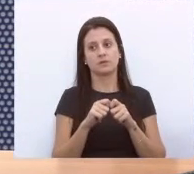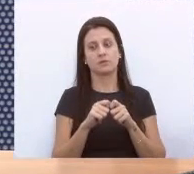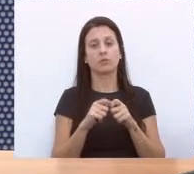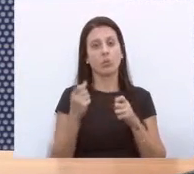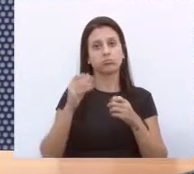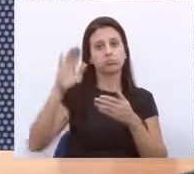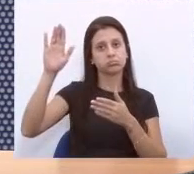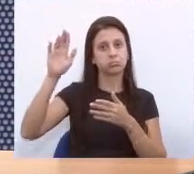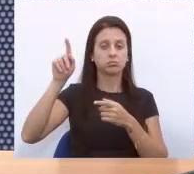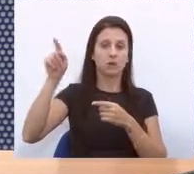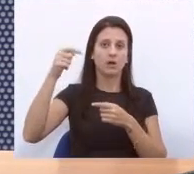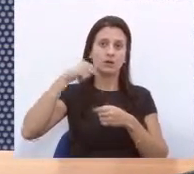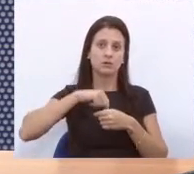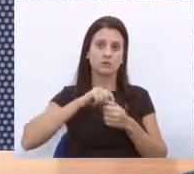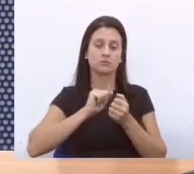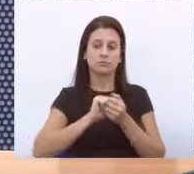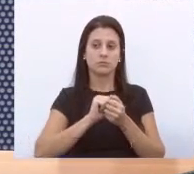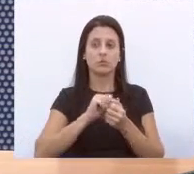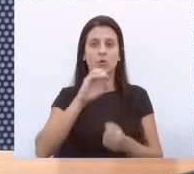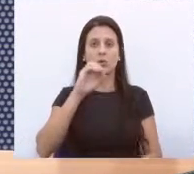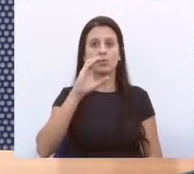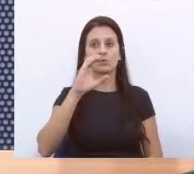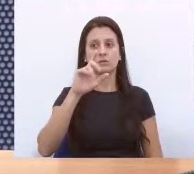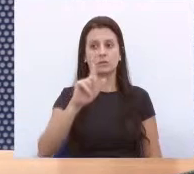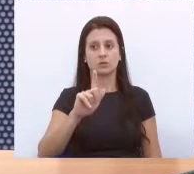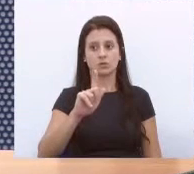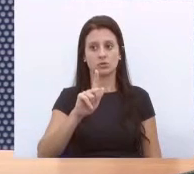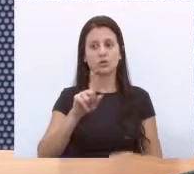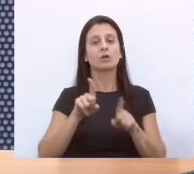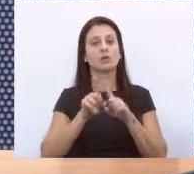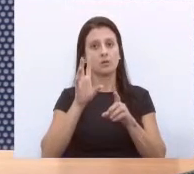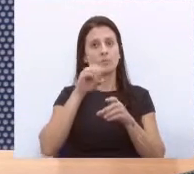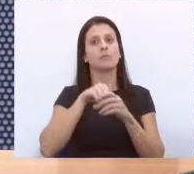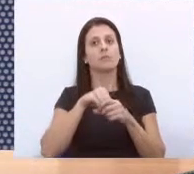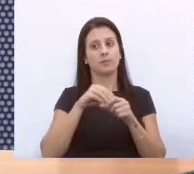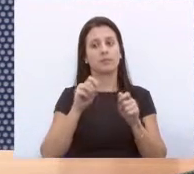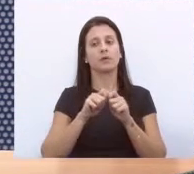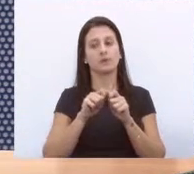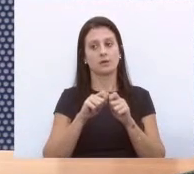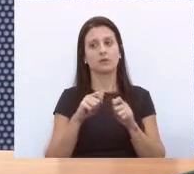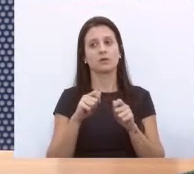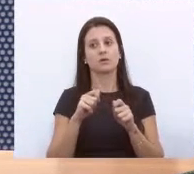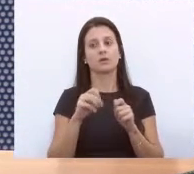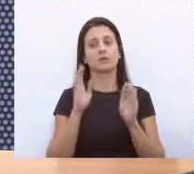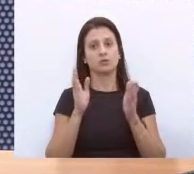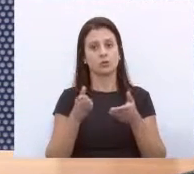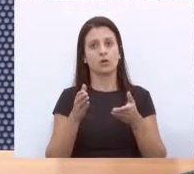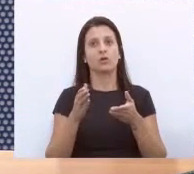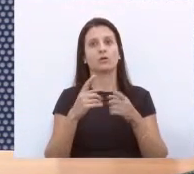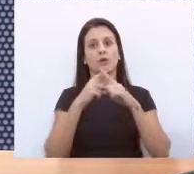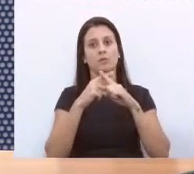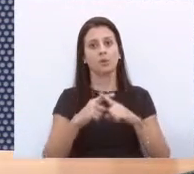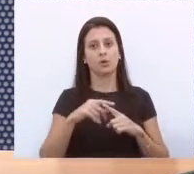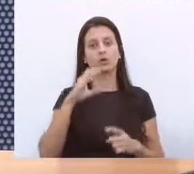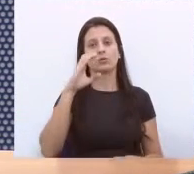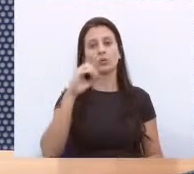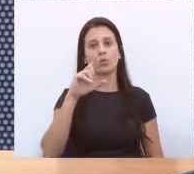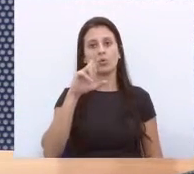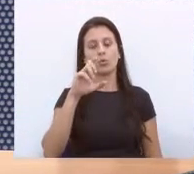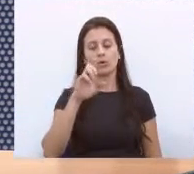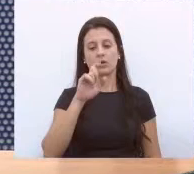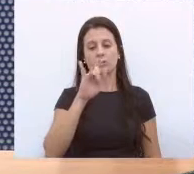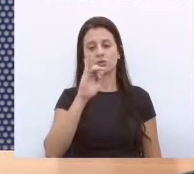também ao cgsim está contemplada no nosso orçamento ou seja já está contemplada dentro desses três milhões e